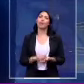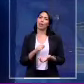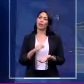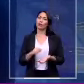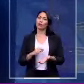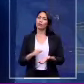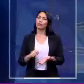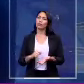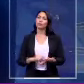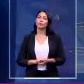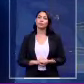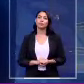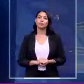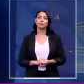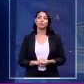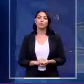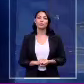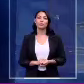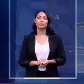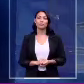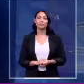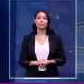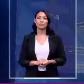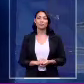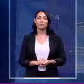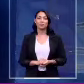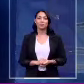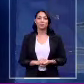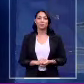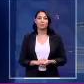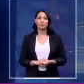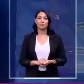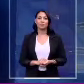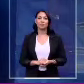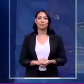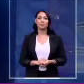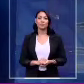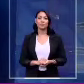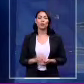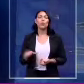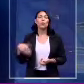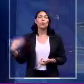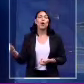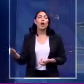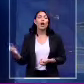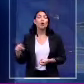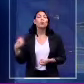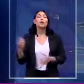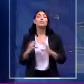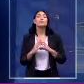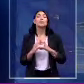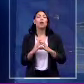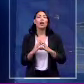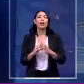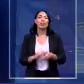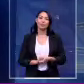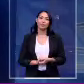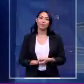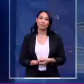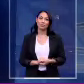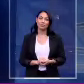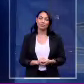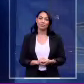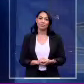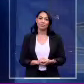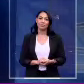anotando, número 03, primeira bola sorteada. Qual será o próximo número? Será que é o seu número da sorte? Já temos mais uma bola,